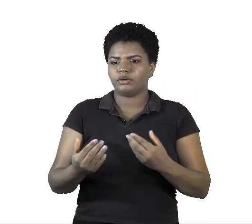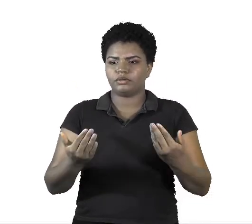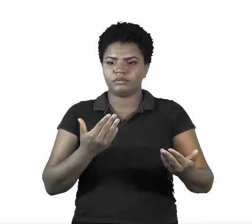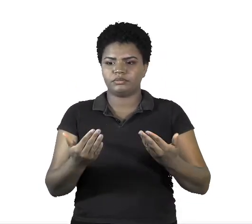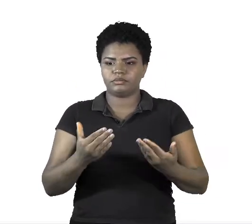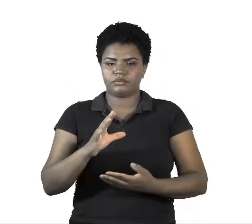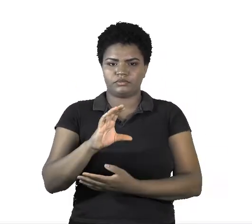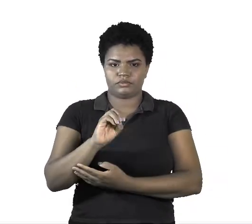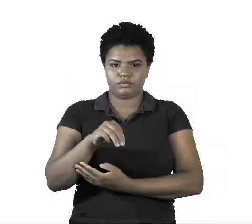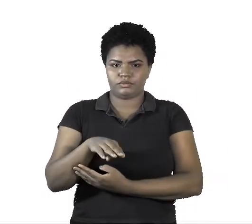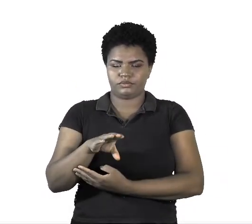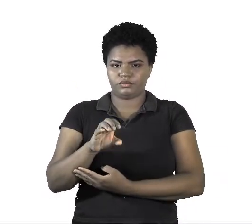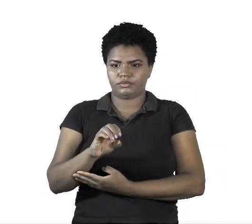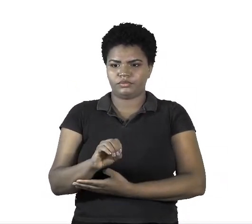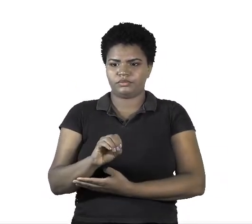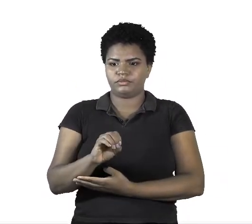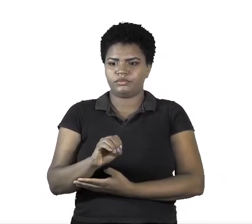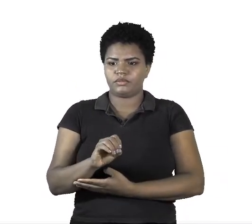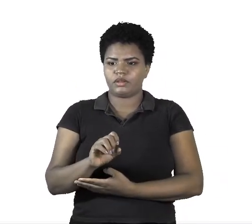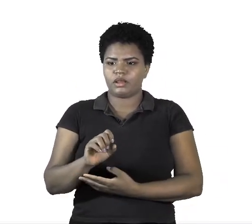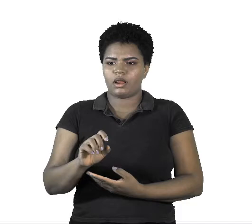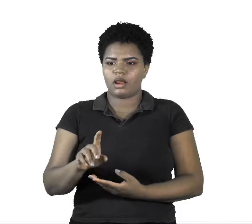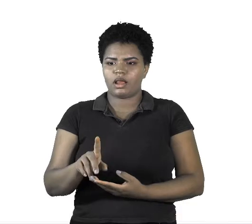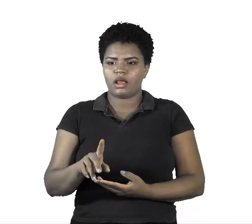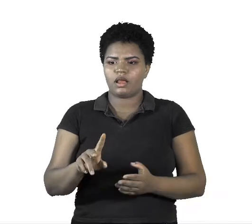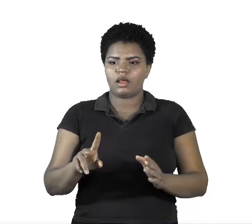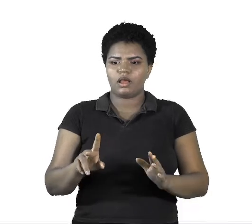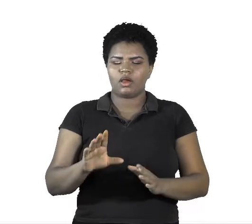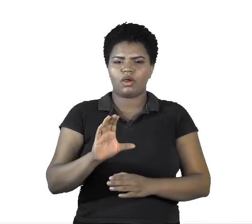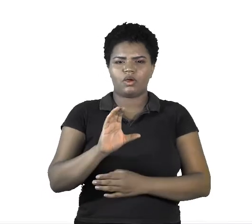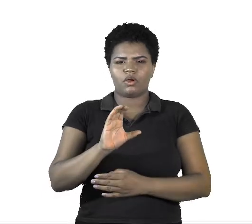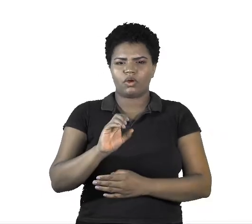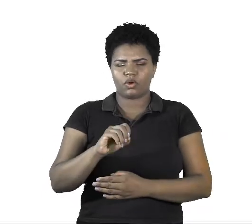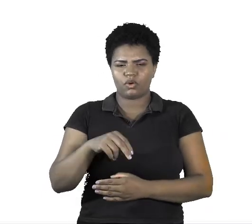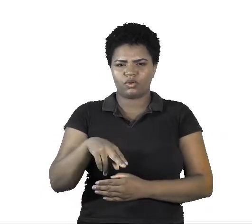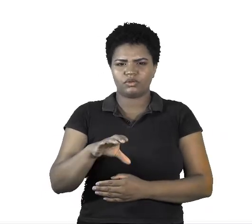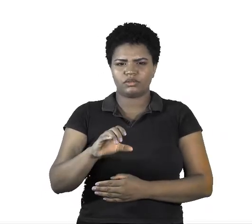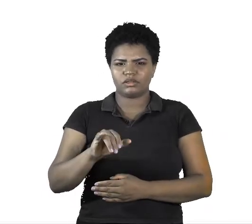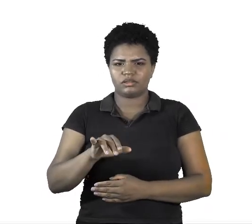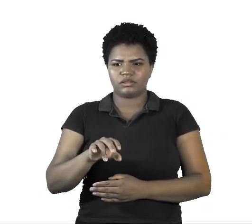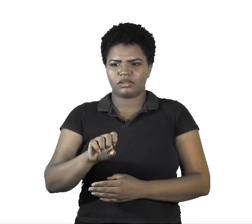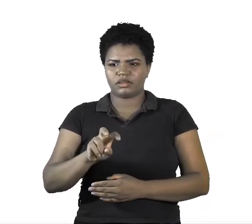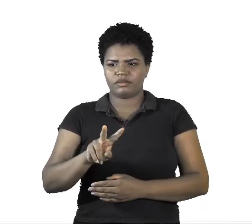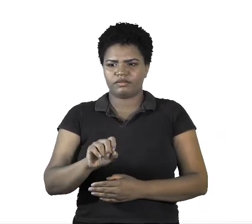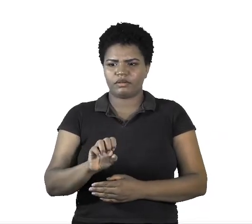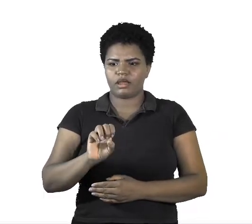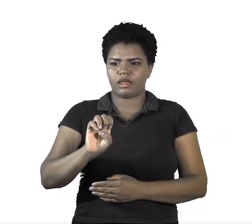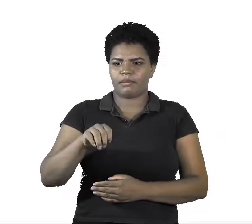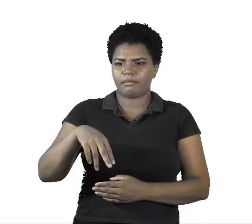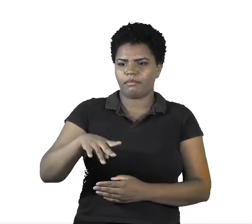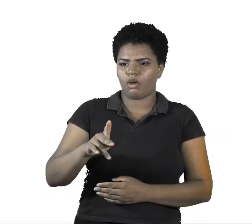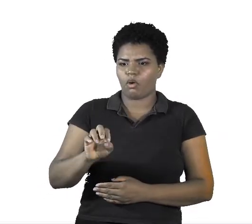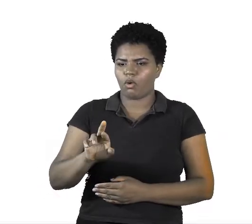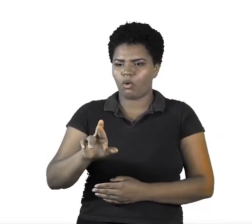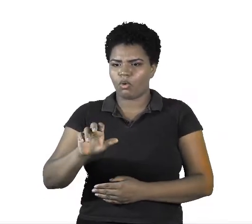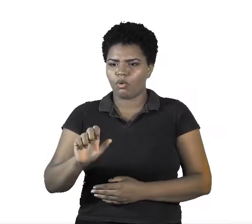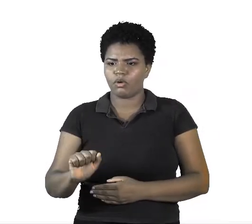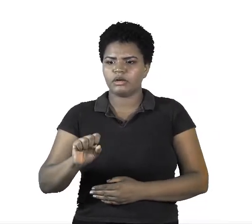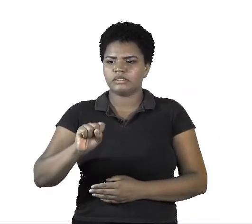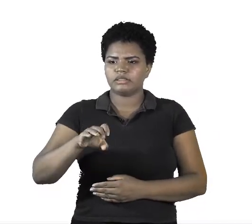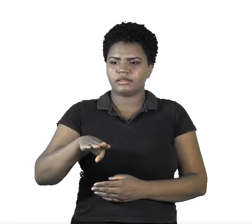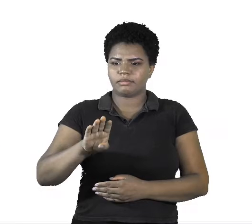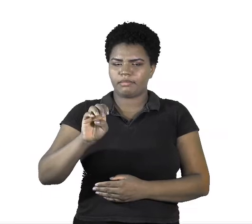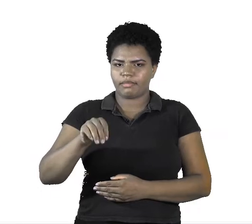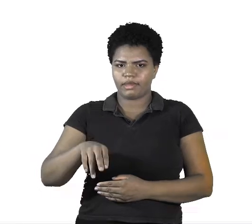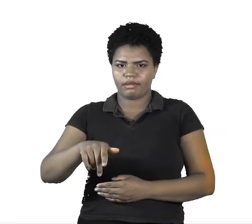como, a concessiva, embora, apesar de que, se bem que, A condicional, o se, estabelecendo